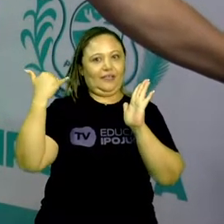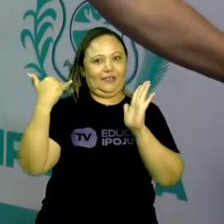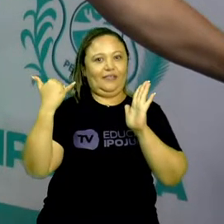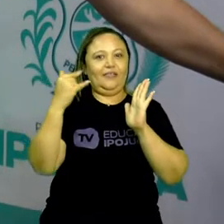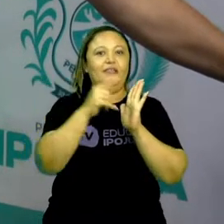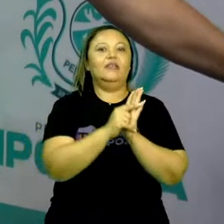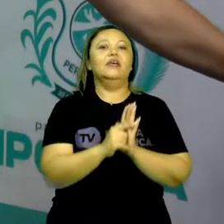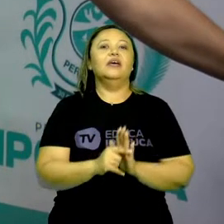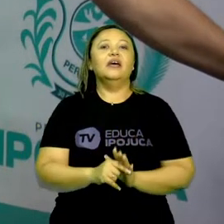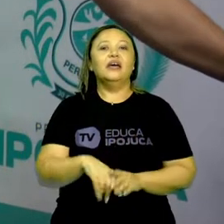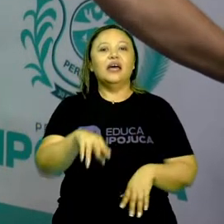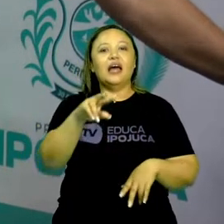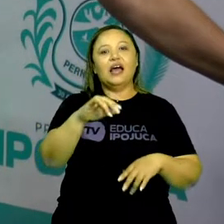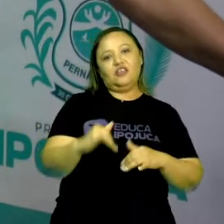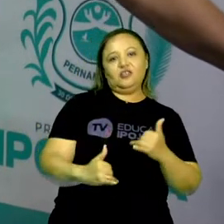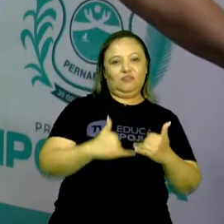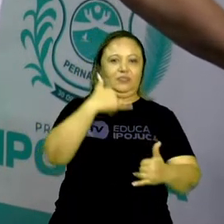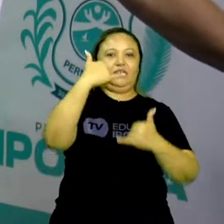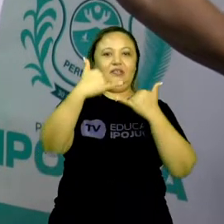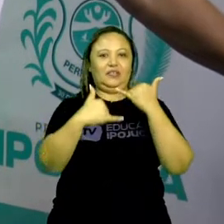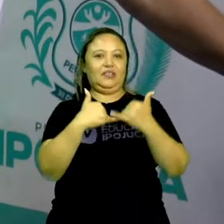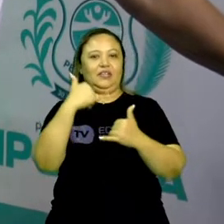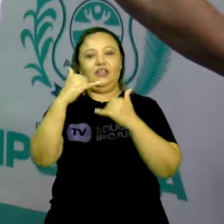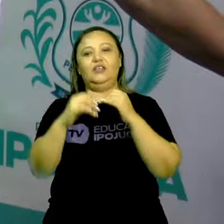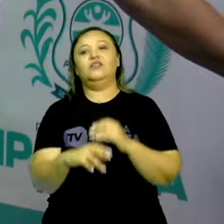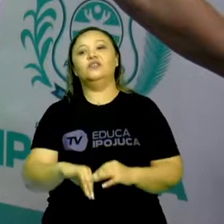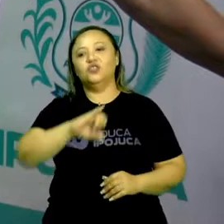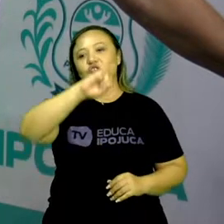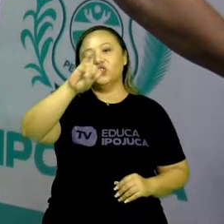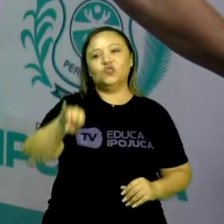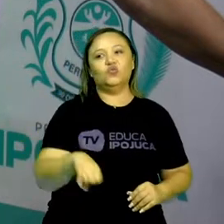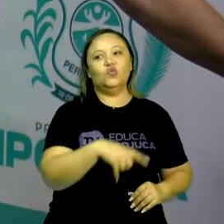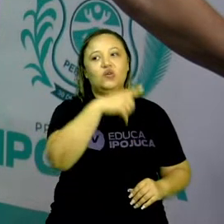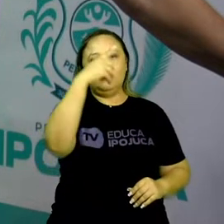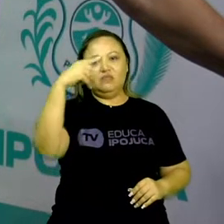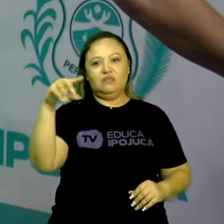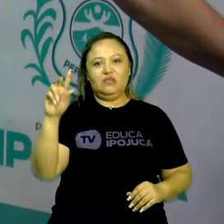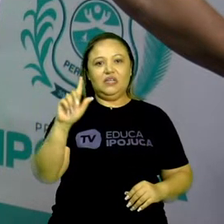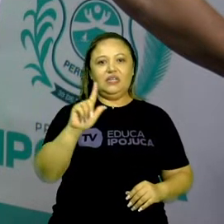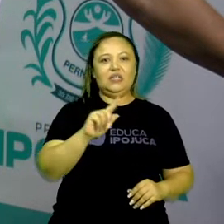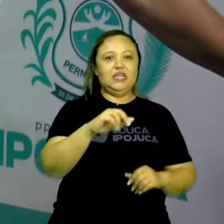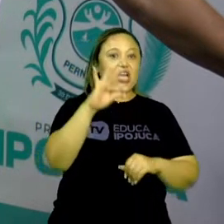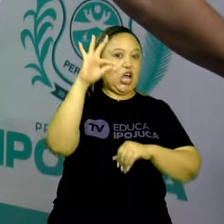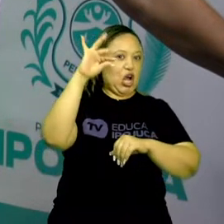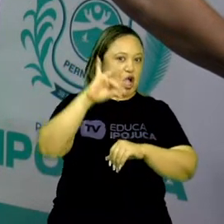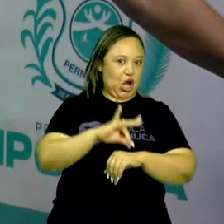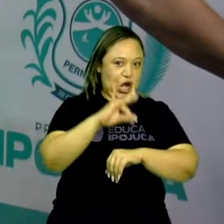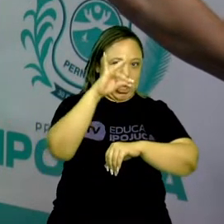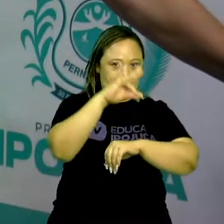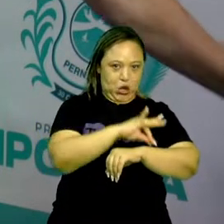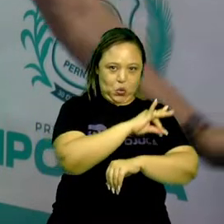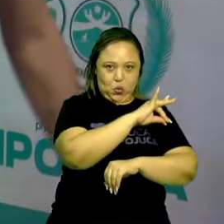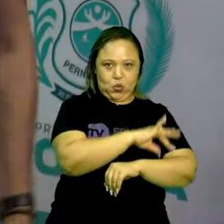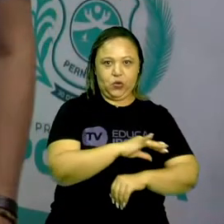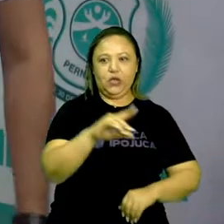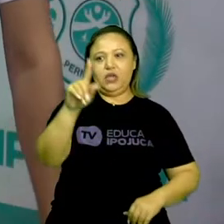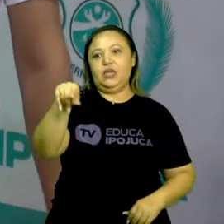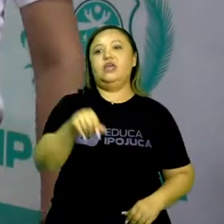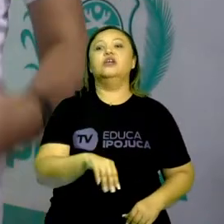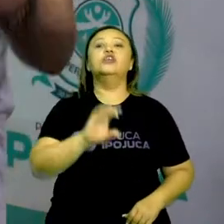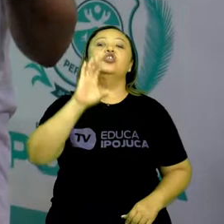45, 60, 67 anos. Essa peça foi escrita há 67 anos.